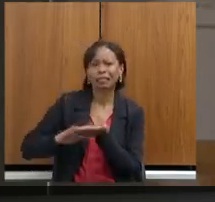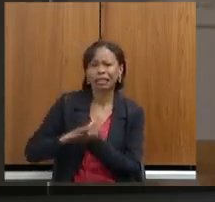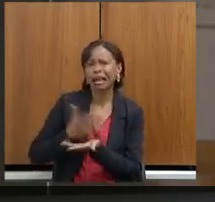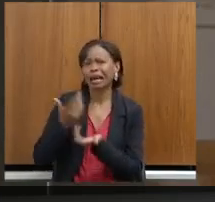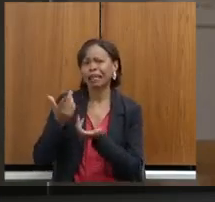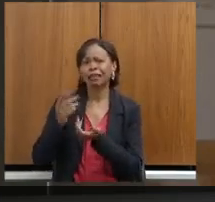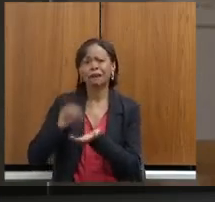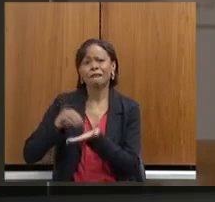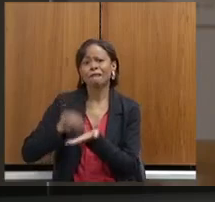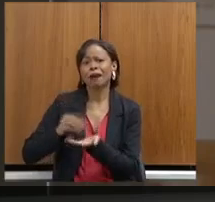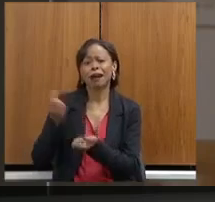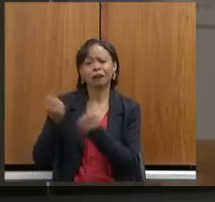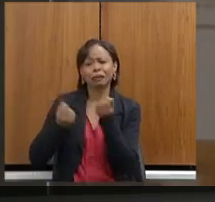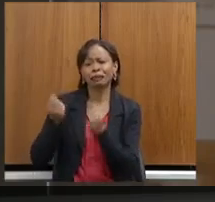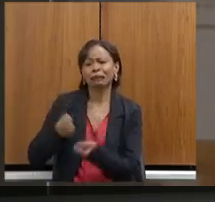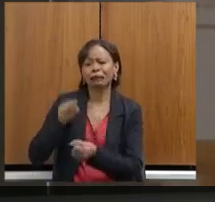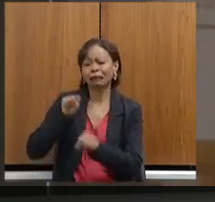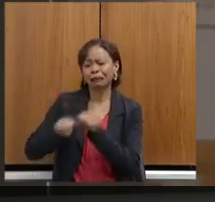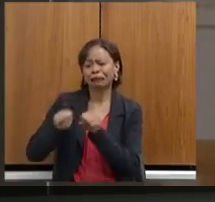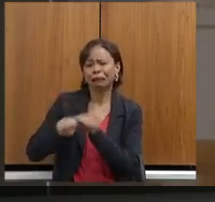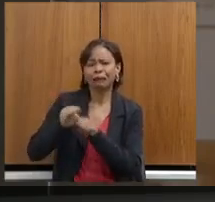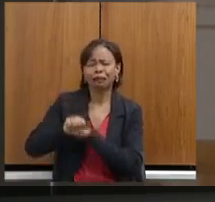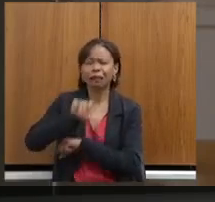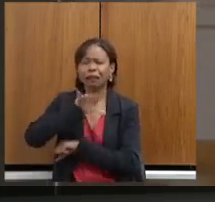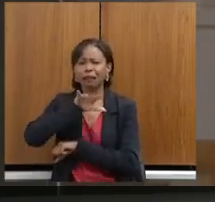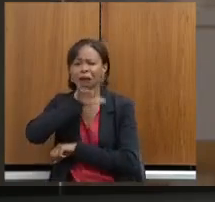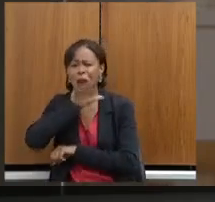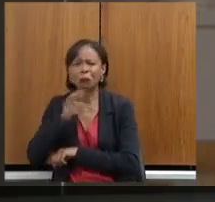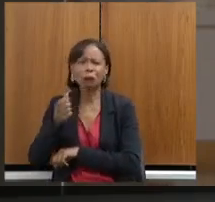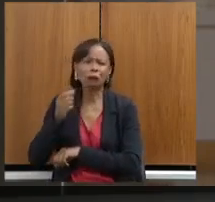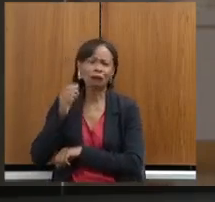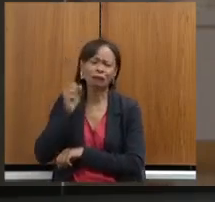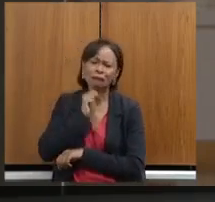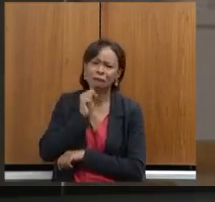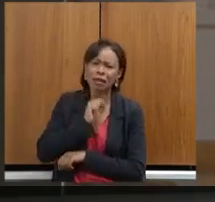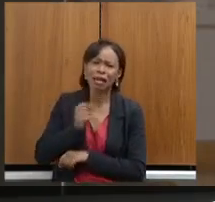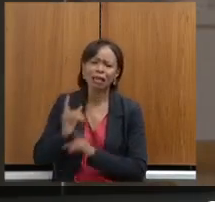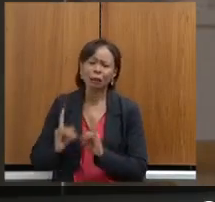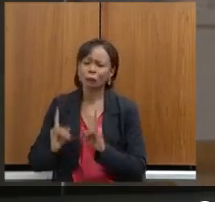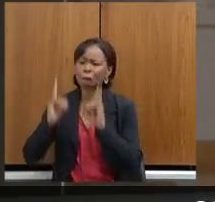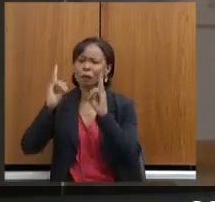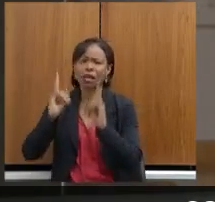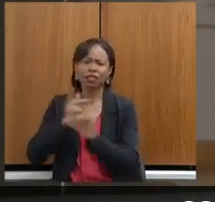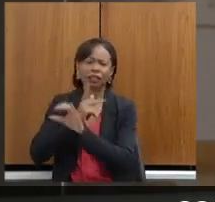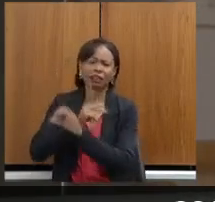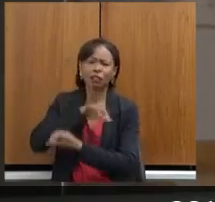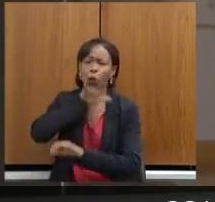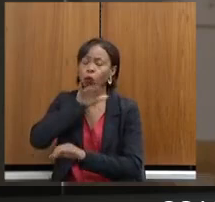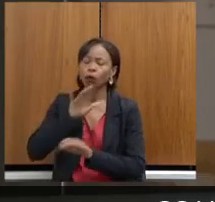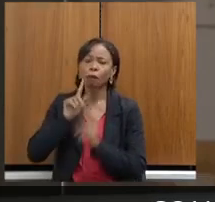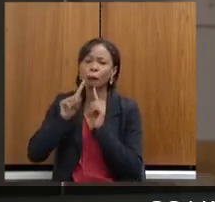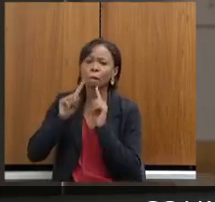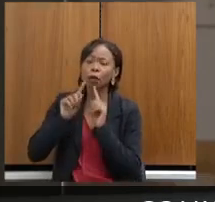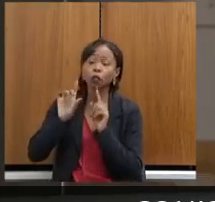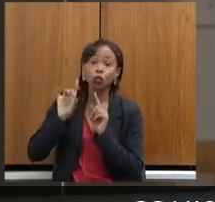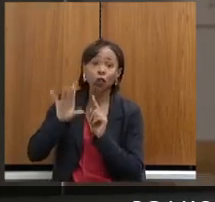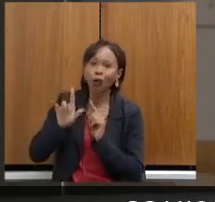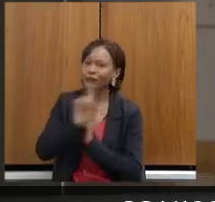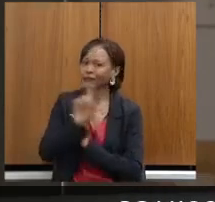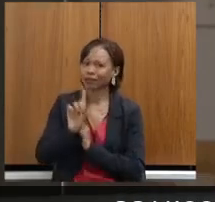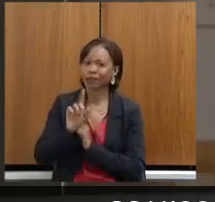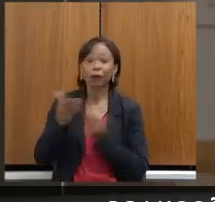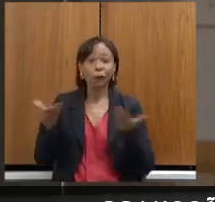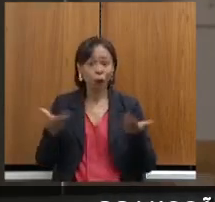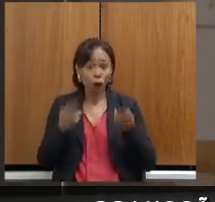que os nossos viaturas estão caindo aos pedaços que os nossos prédios estão caindo aos pedaços hoje a gente já consegue enxergar